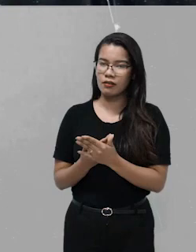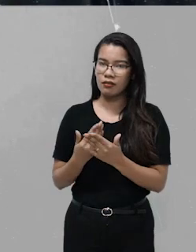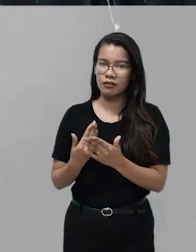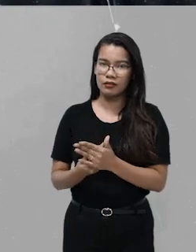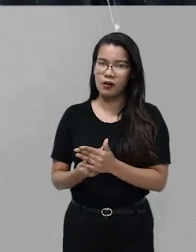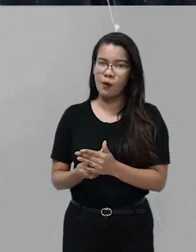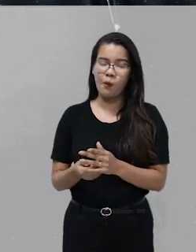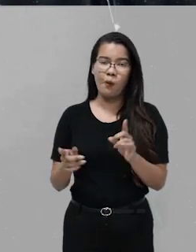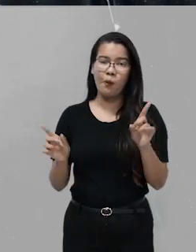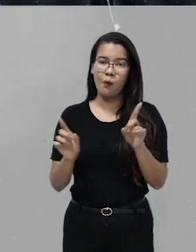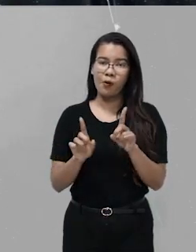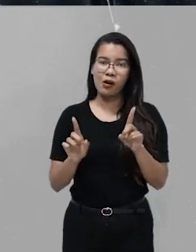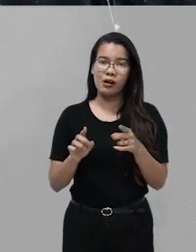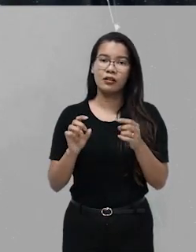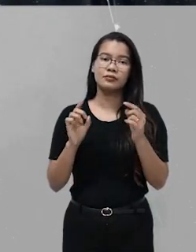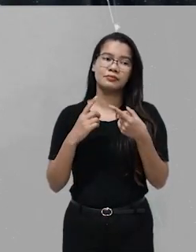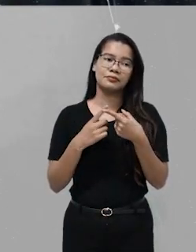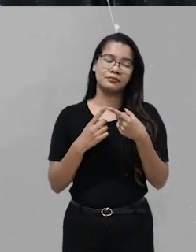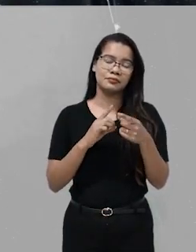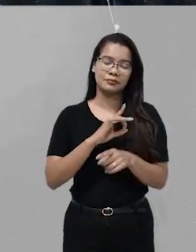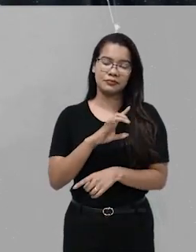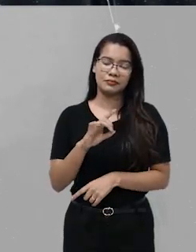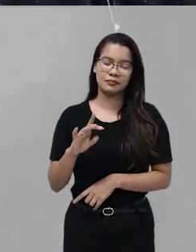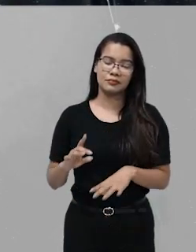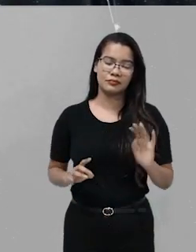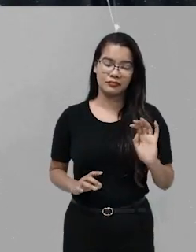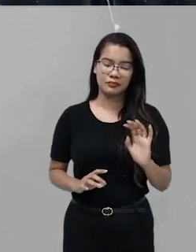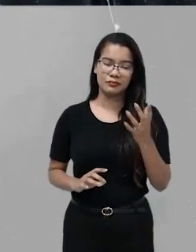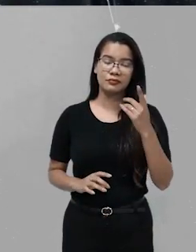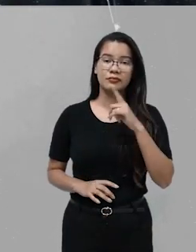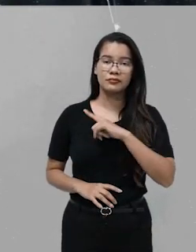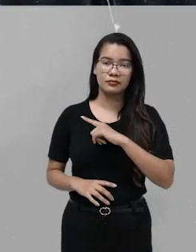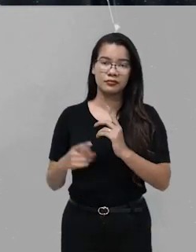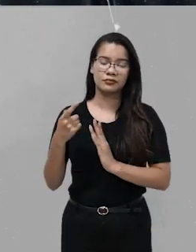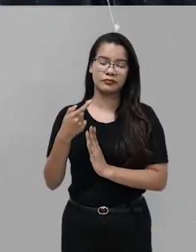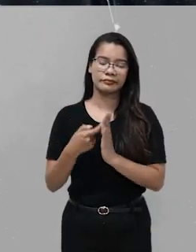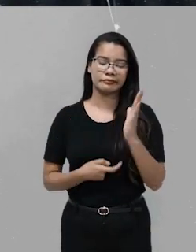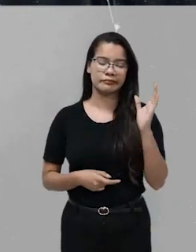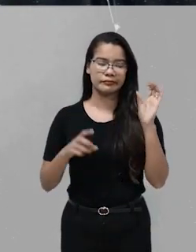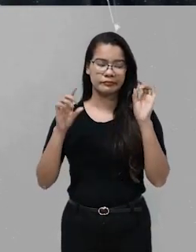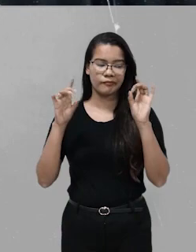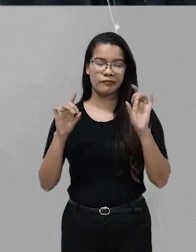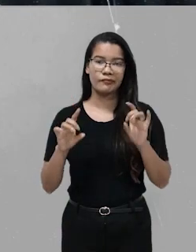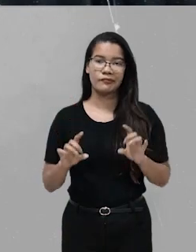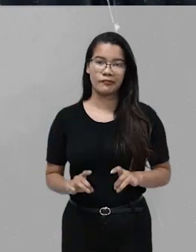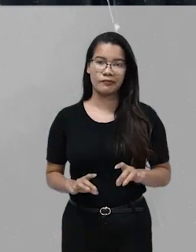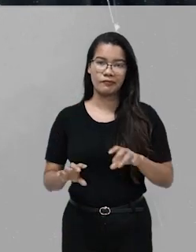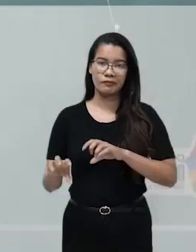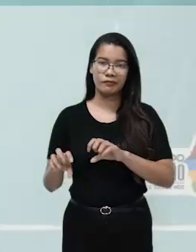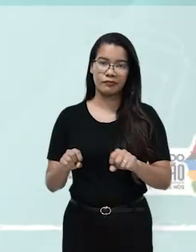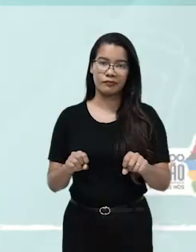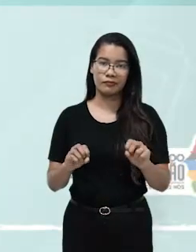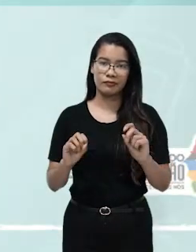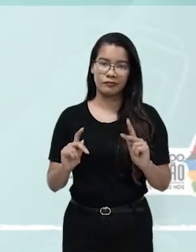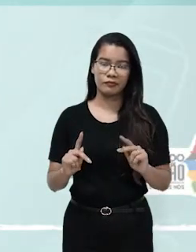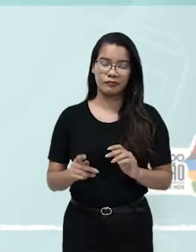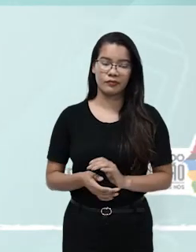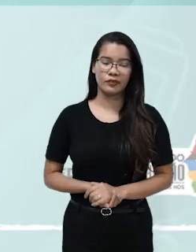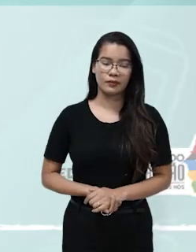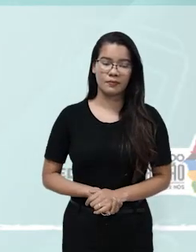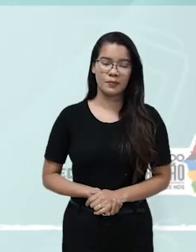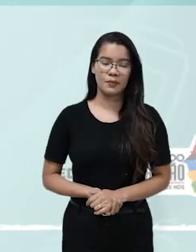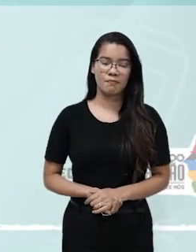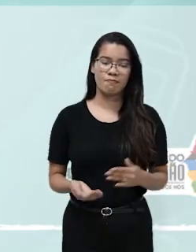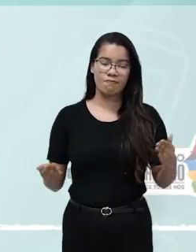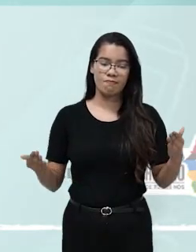dia a dia. Por quê? Porque para cada situação há um texto específico a ser abordado.